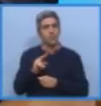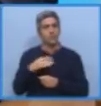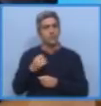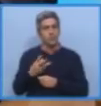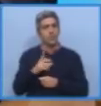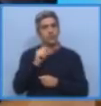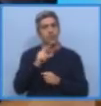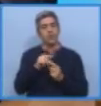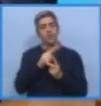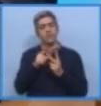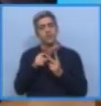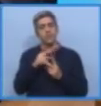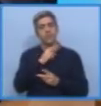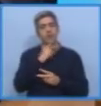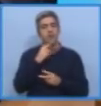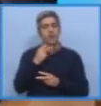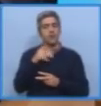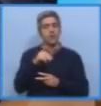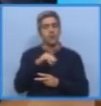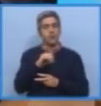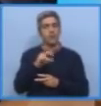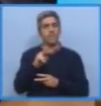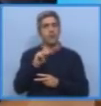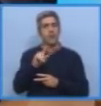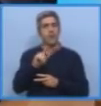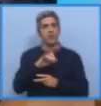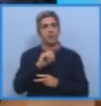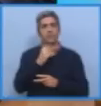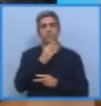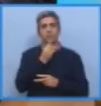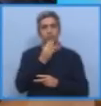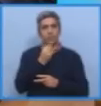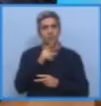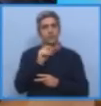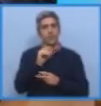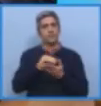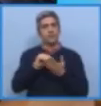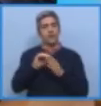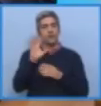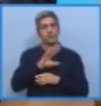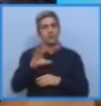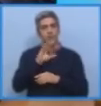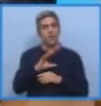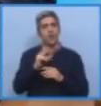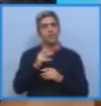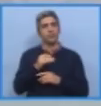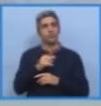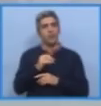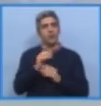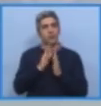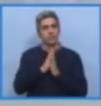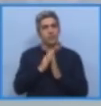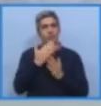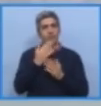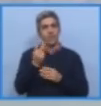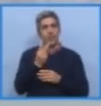também connosco o padre António Valério, jesuíta do Secretariado Nacional do Apostolado da Oração. Muito boa tarde, obrigado a